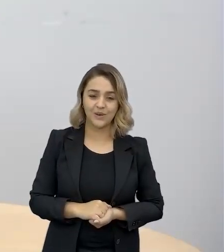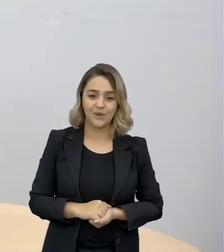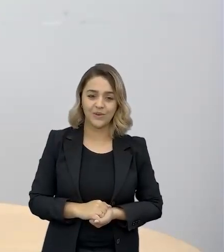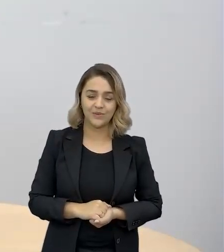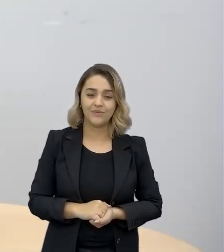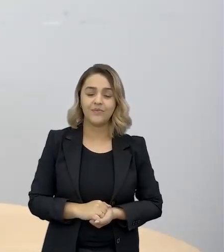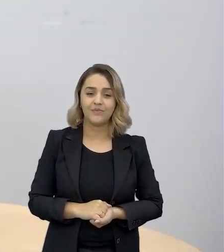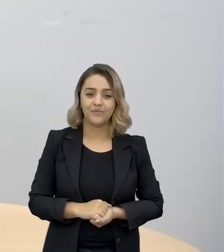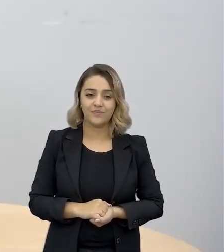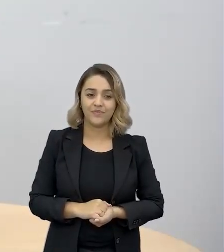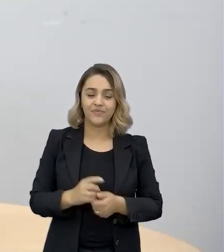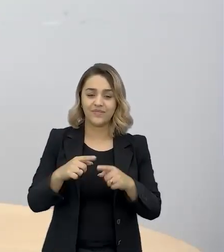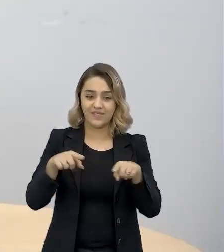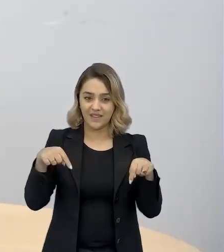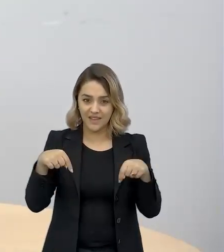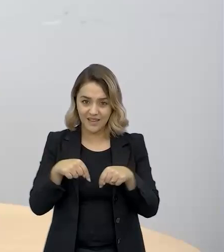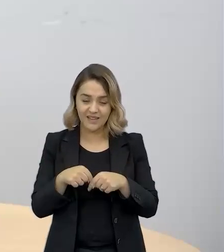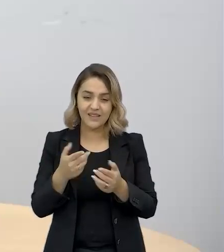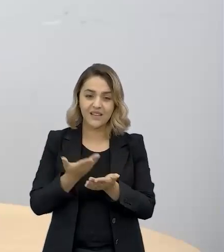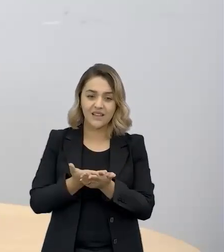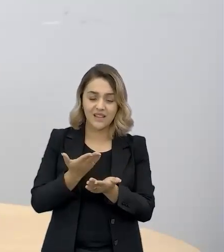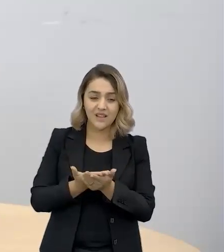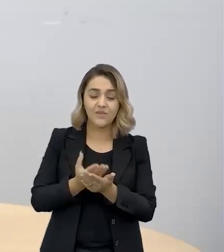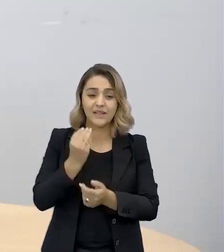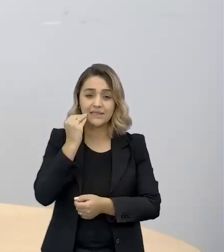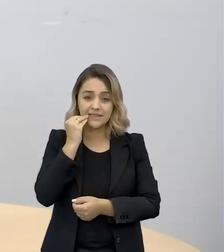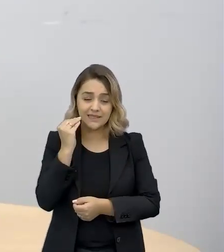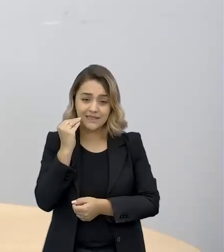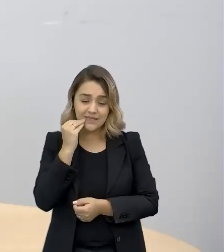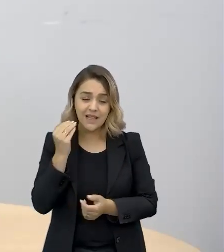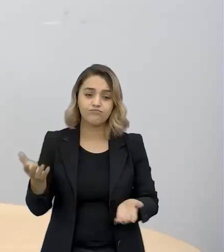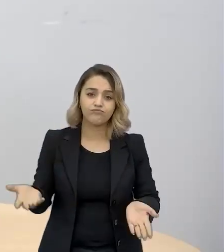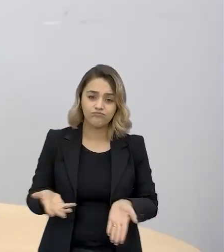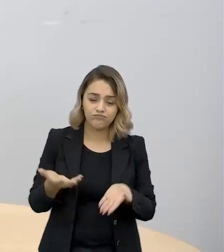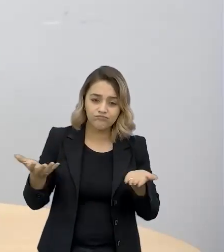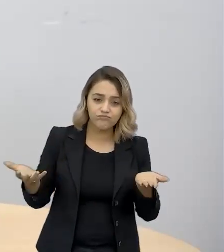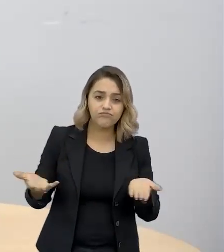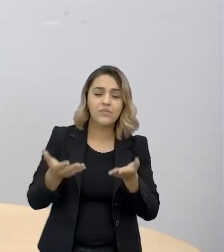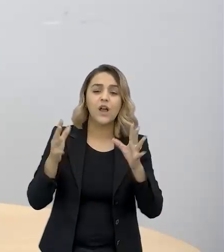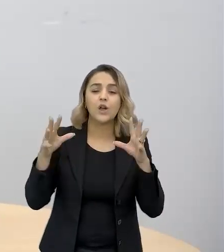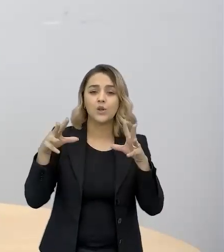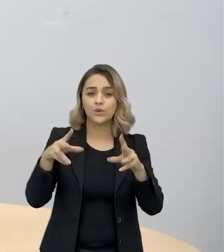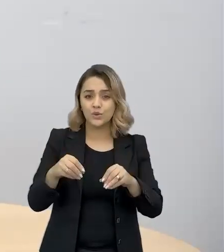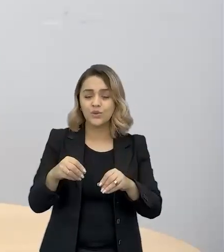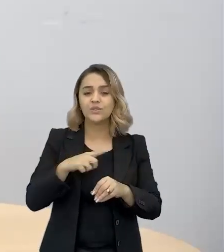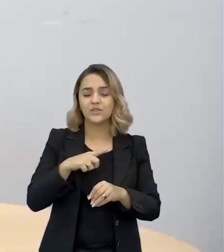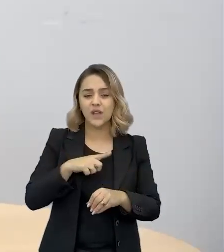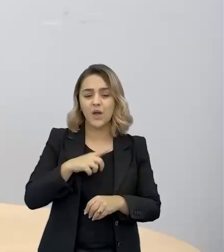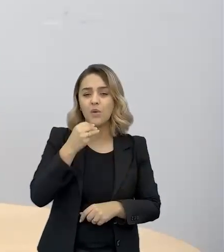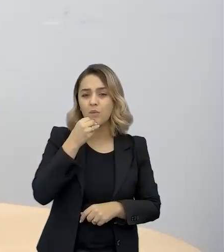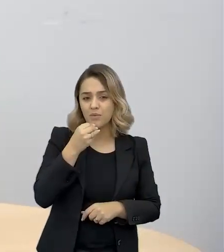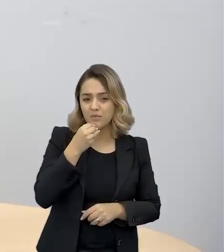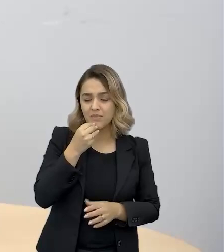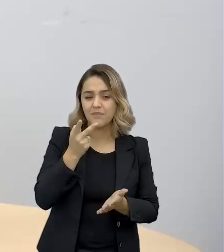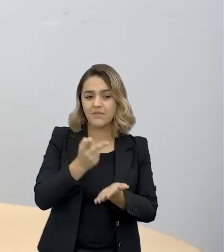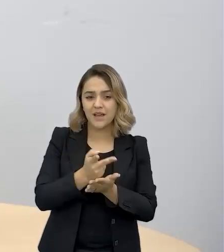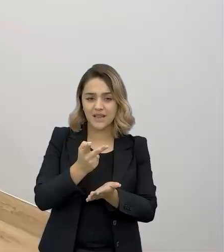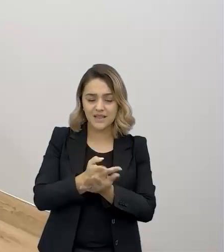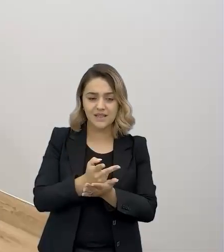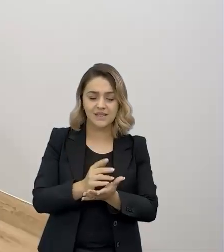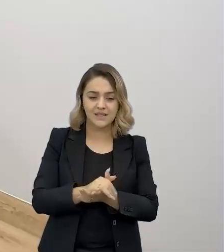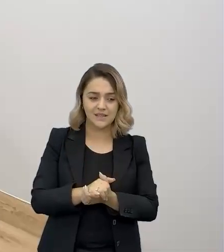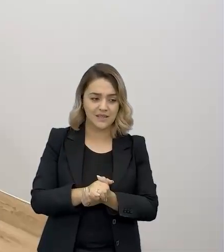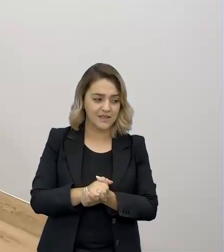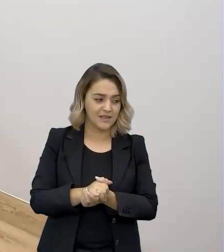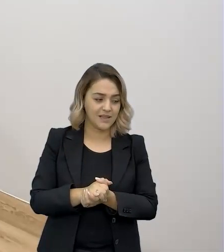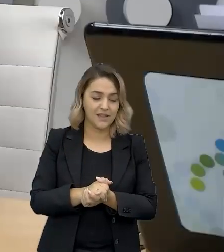de aula. A gente só vai tentar estimular para que todos tenham as mesmas oportunidades. Acho que é isso, né, Vi? Sim, e com as